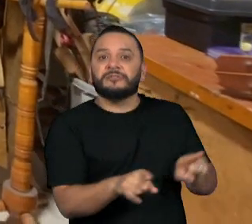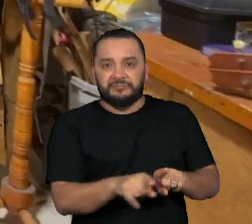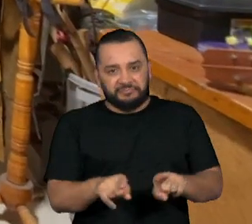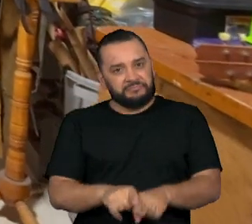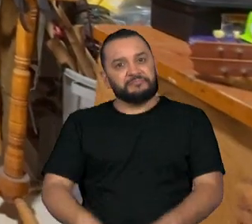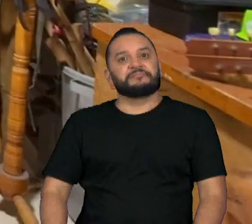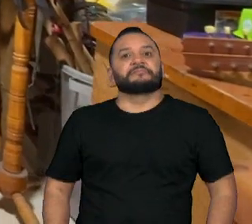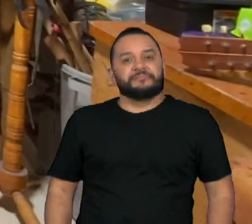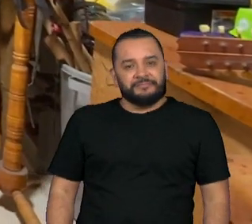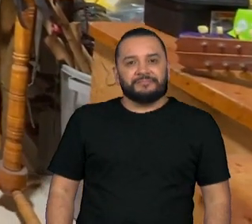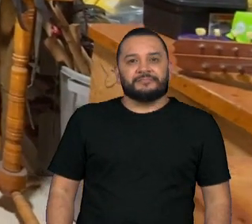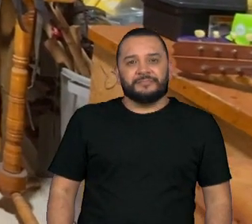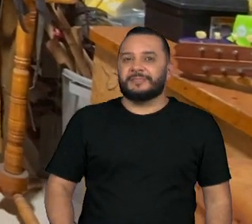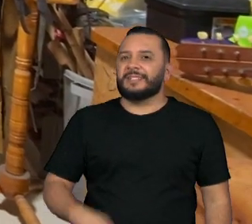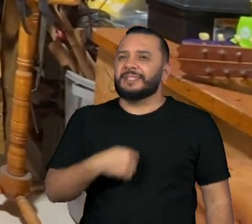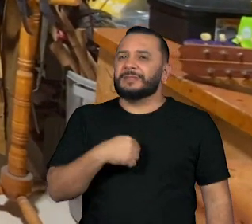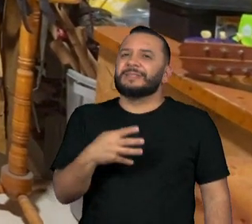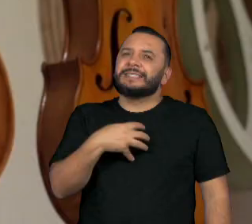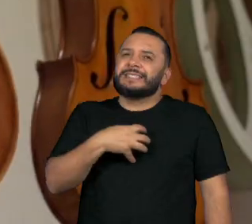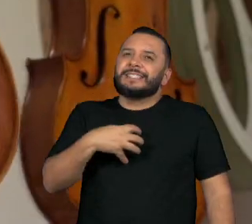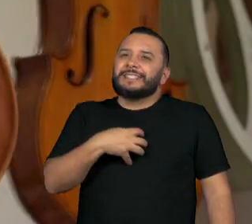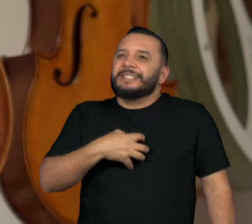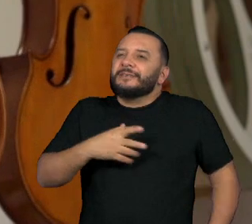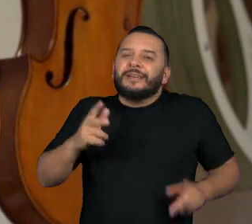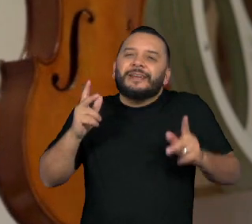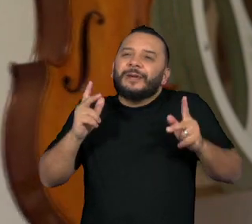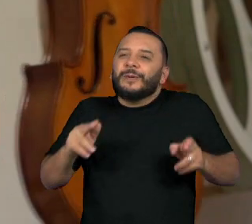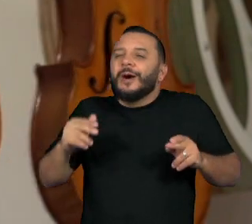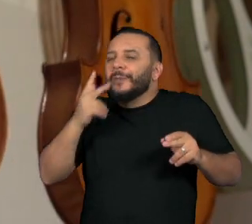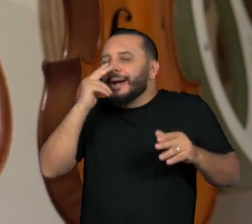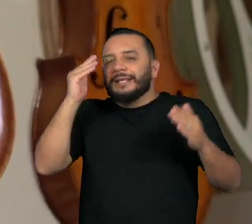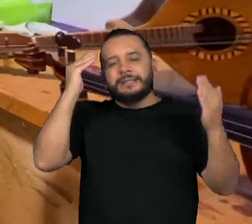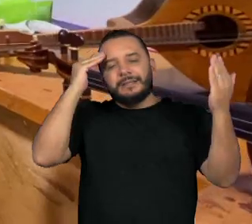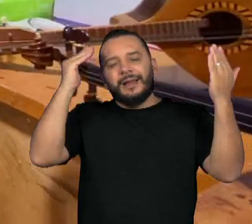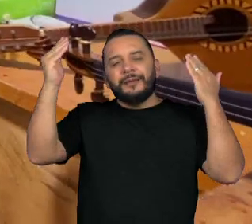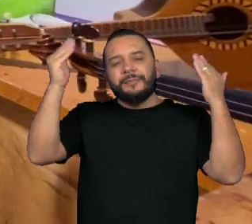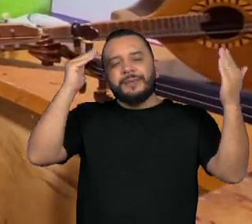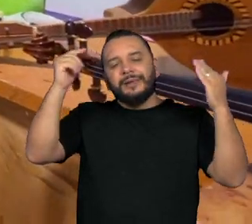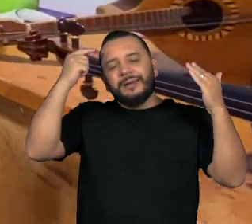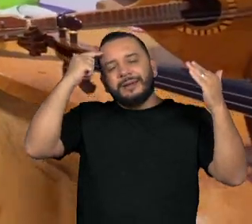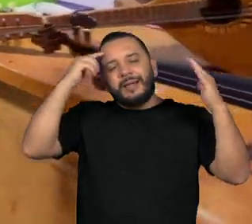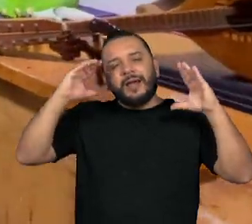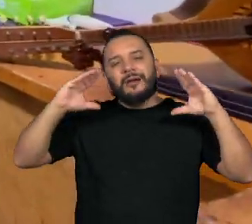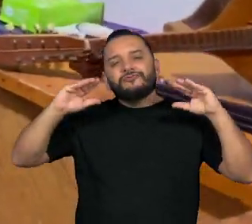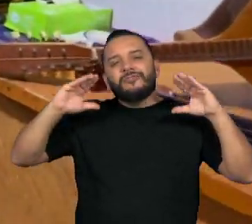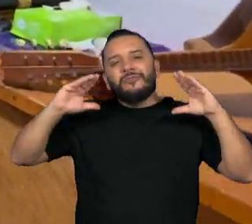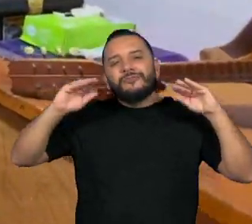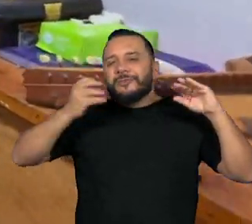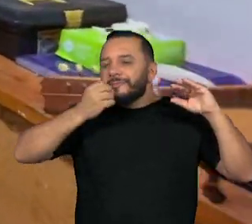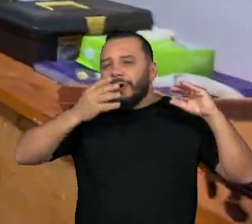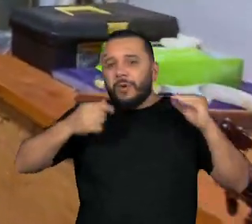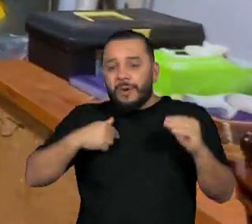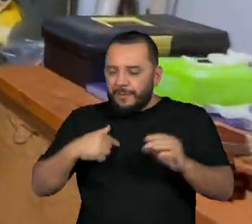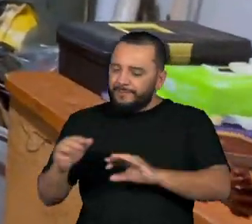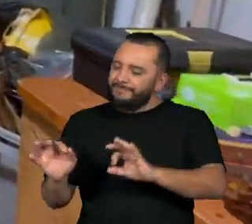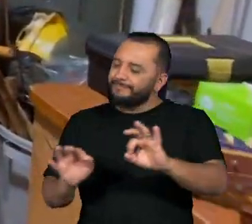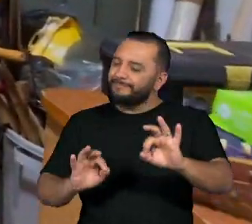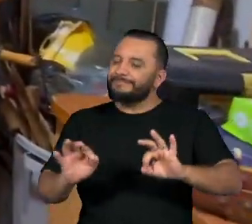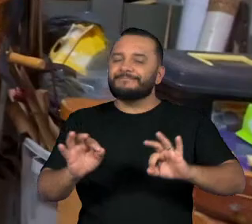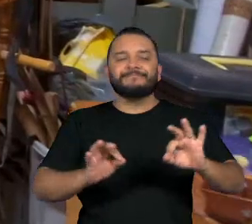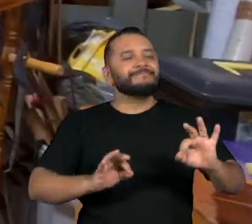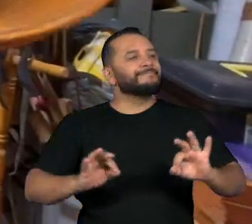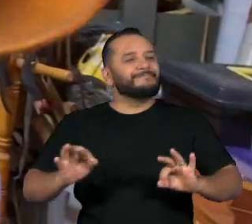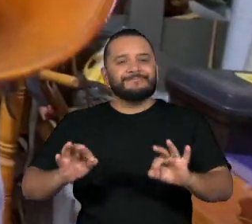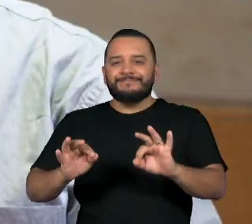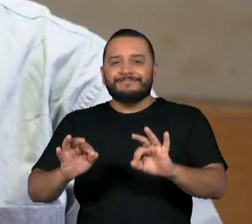Para mim, eu sinto aqui como uma terapia, não como assim, um trabalho. E quando a obra fica pronta, é como se fosse dizer assim, o